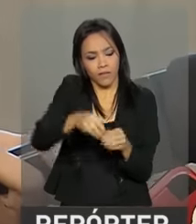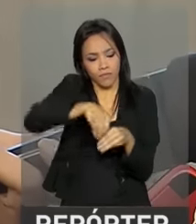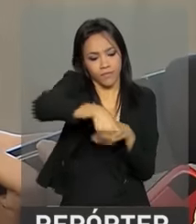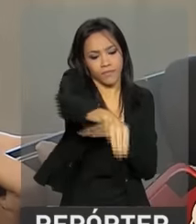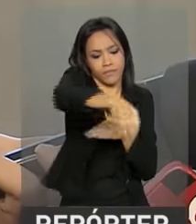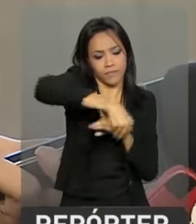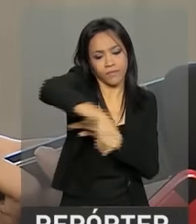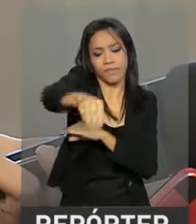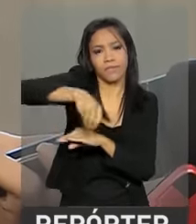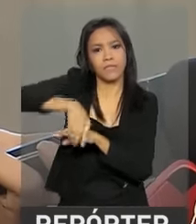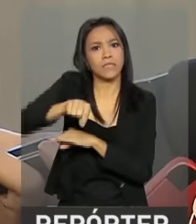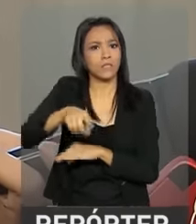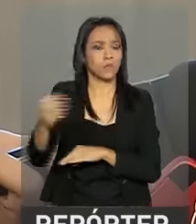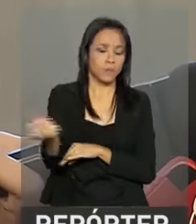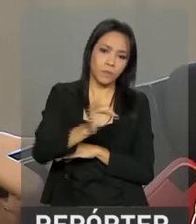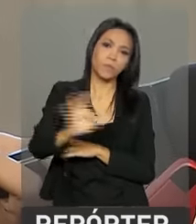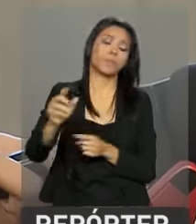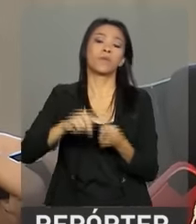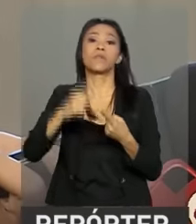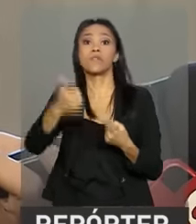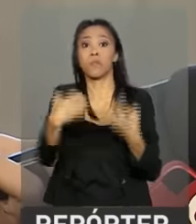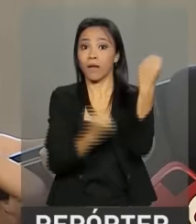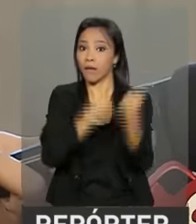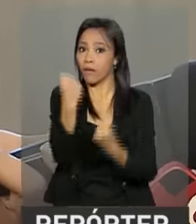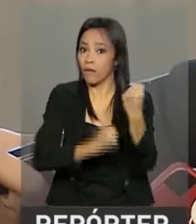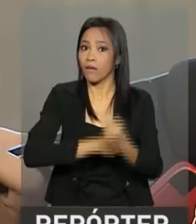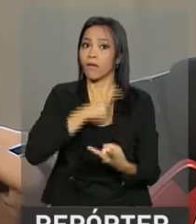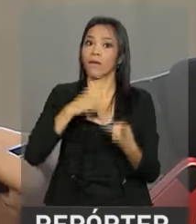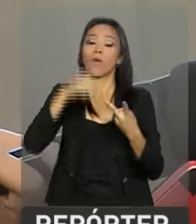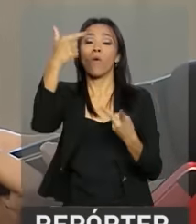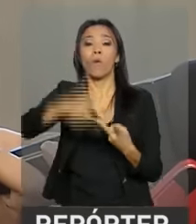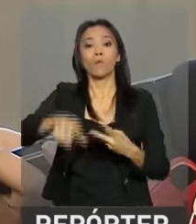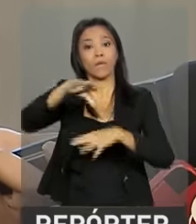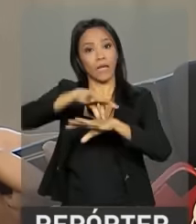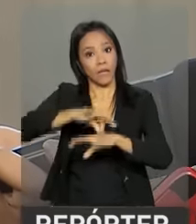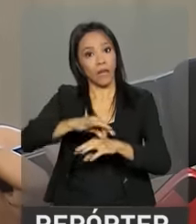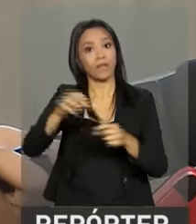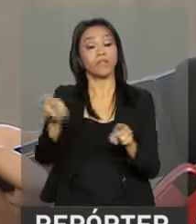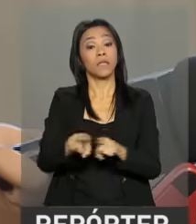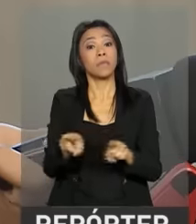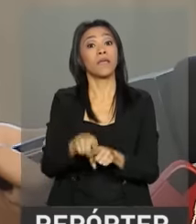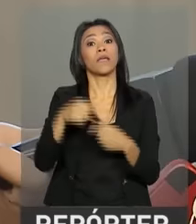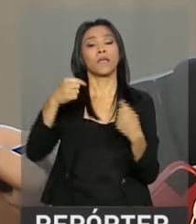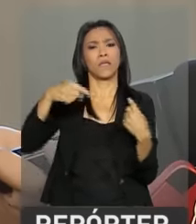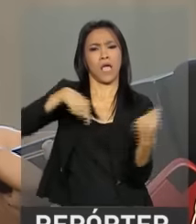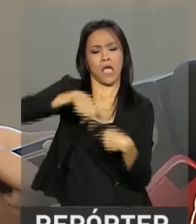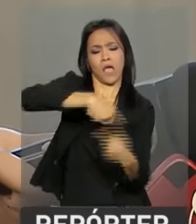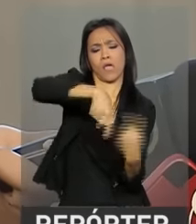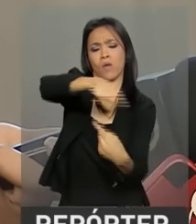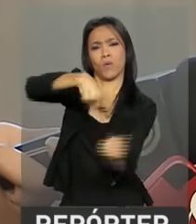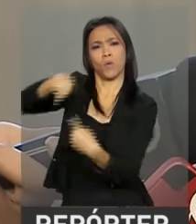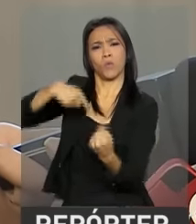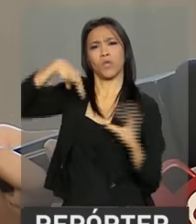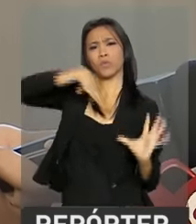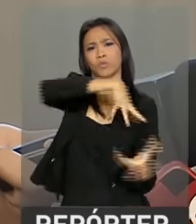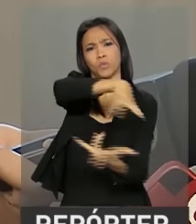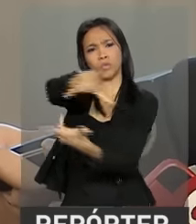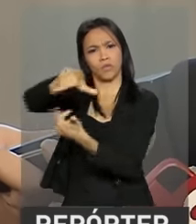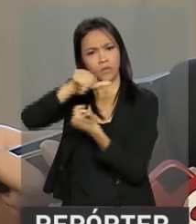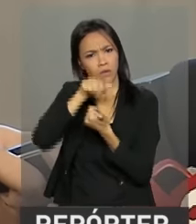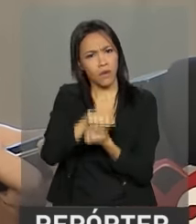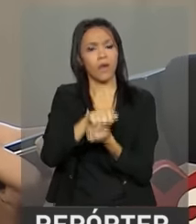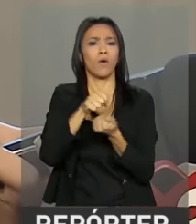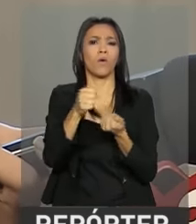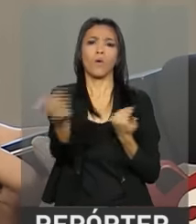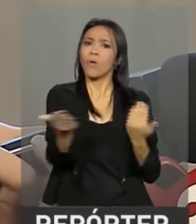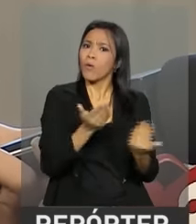automotivo e de Carnes o crescimento da economia e do Comércio mundial em Patamares maiores do que